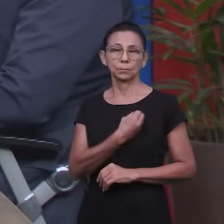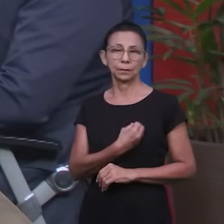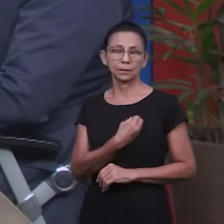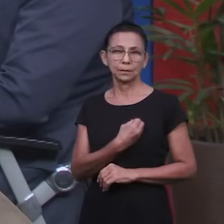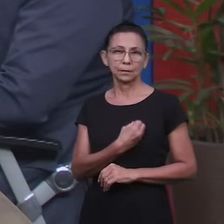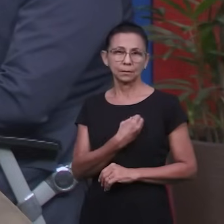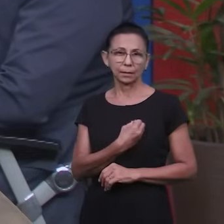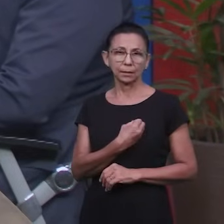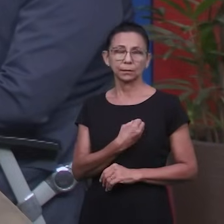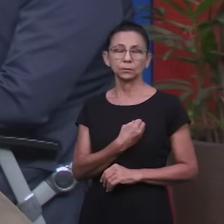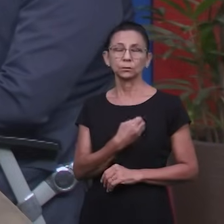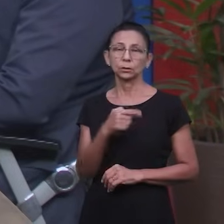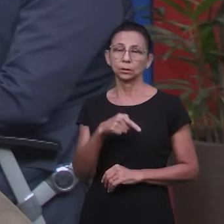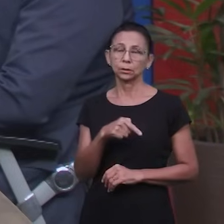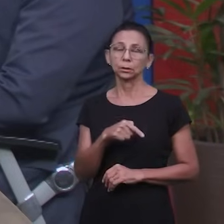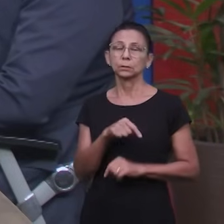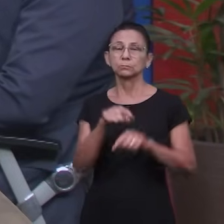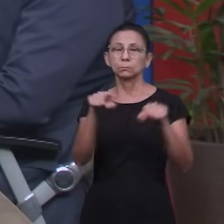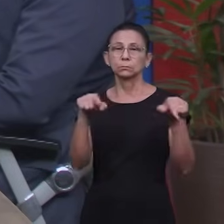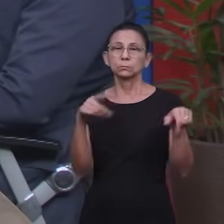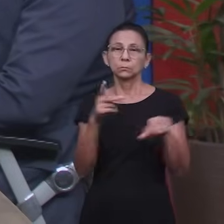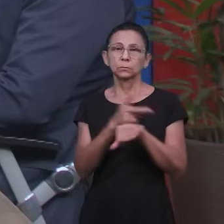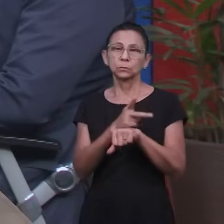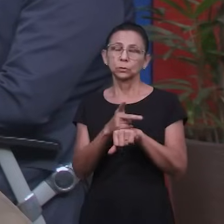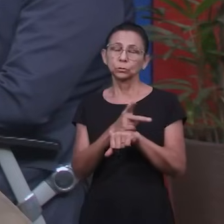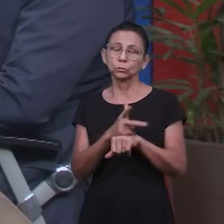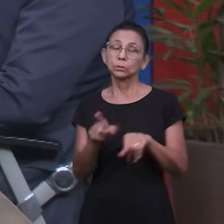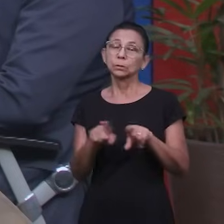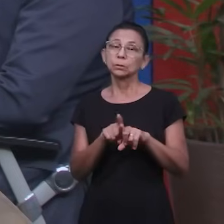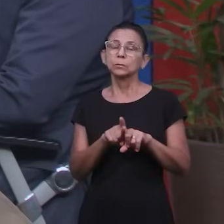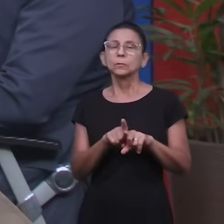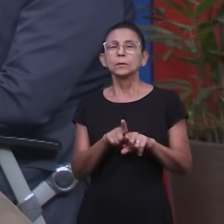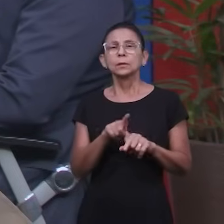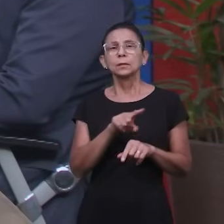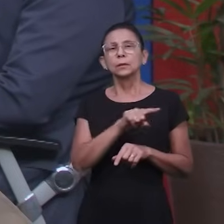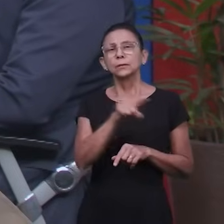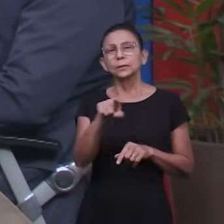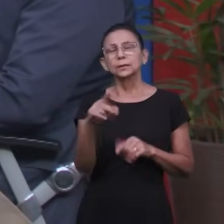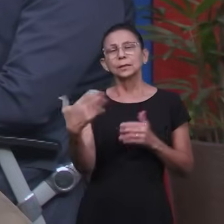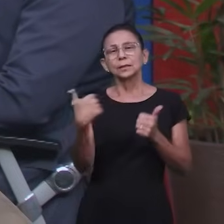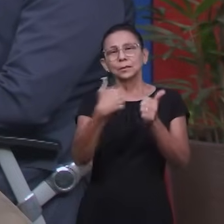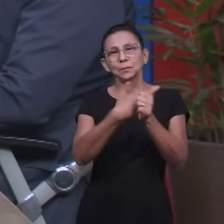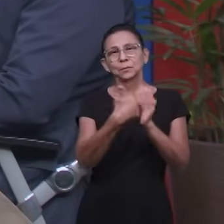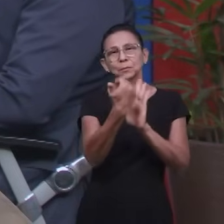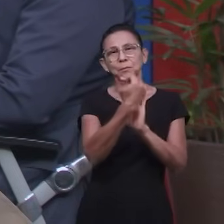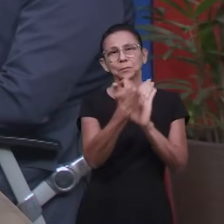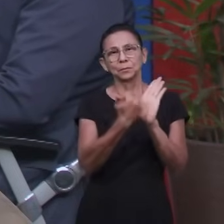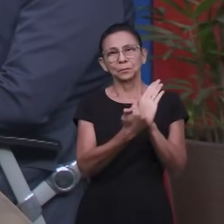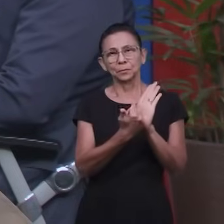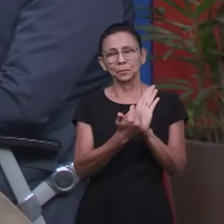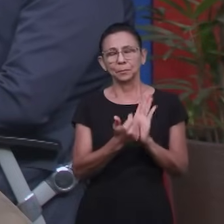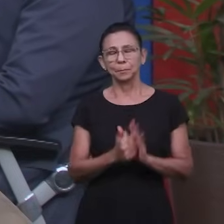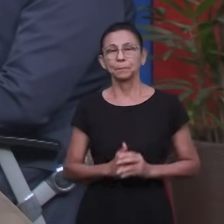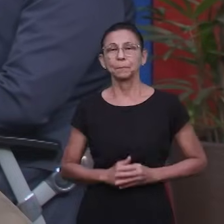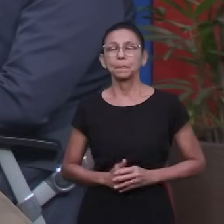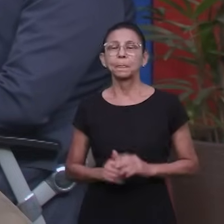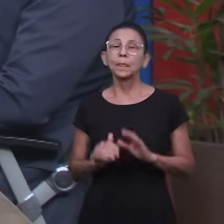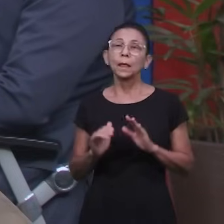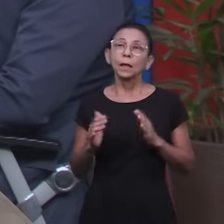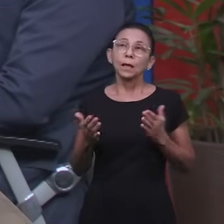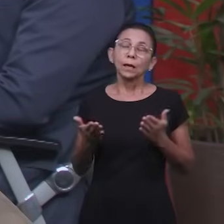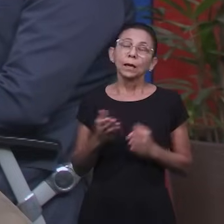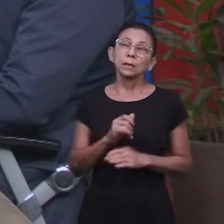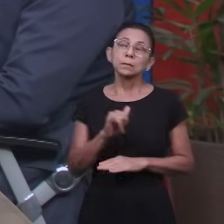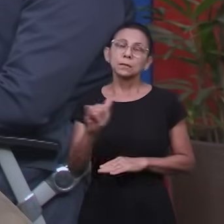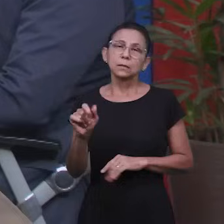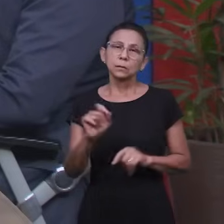mesa, irmãos que nos acompanham, que nos assistem também. Eu queria, antes de tudo,